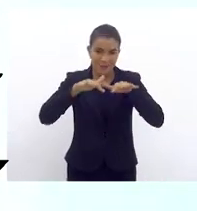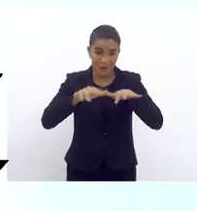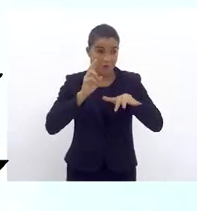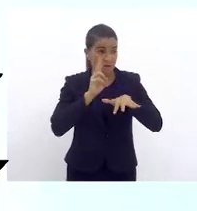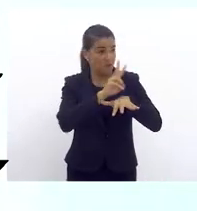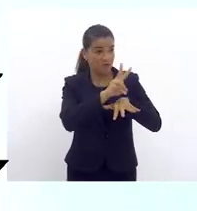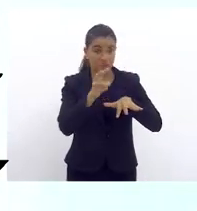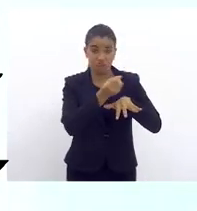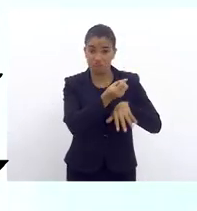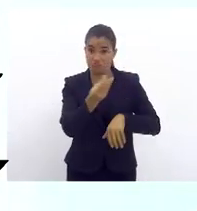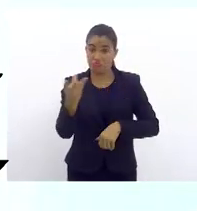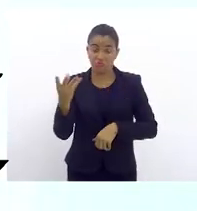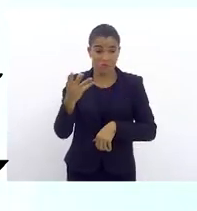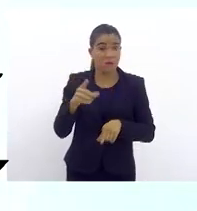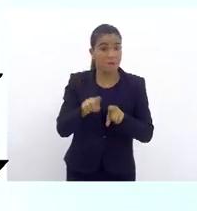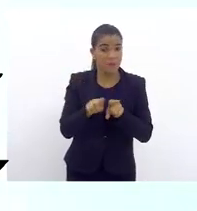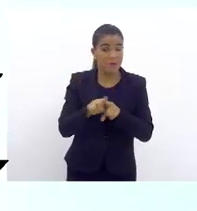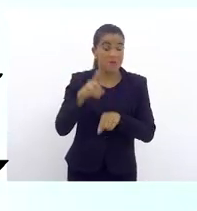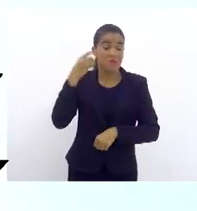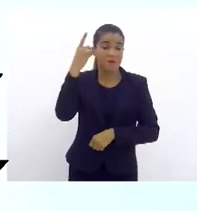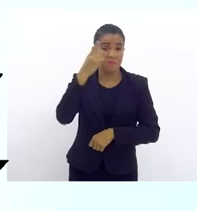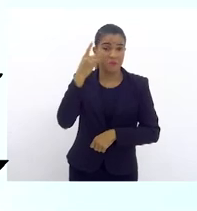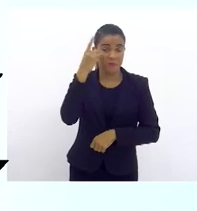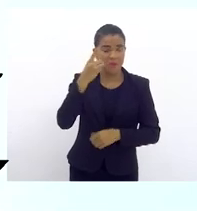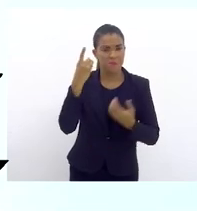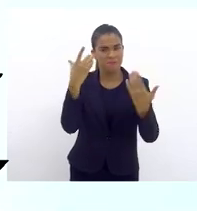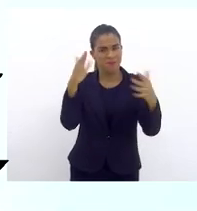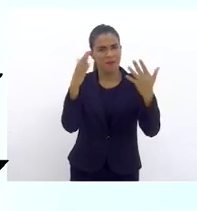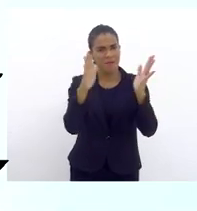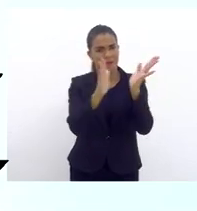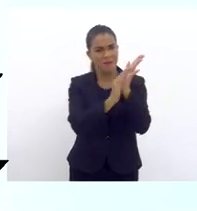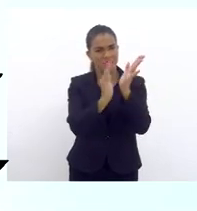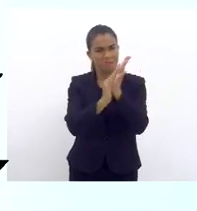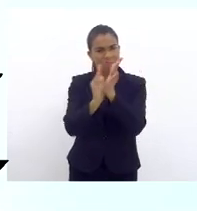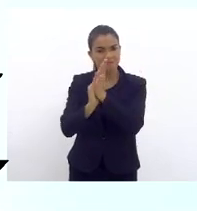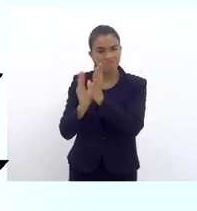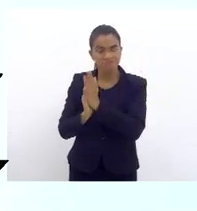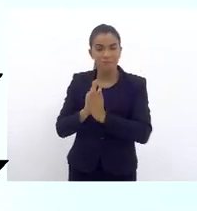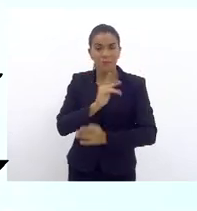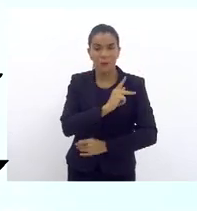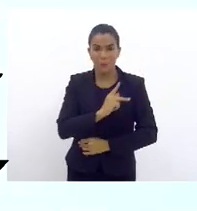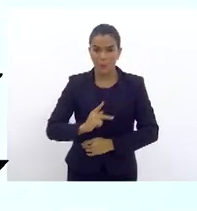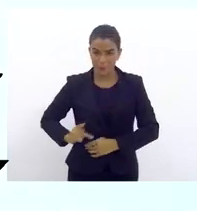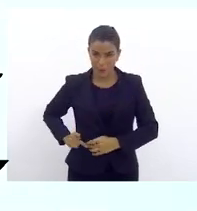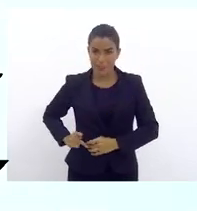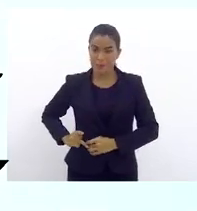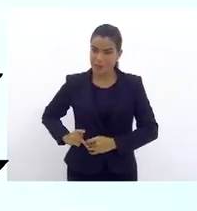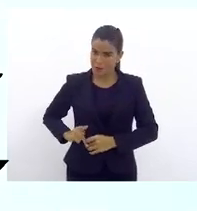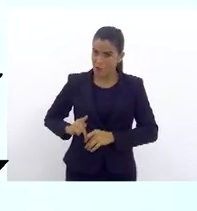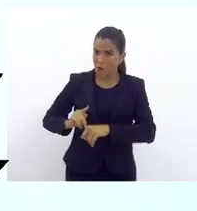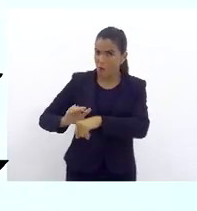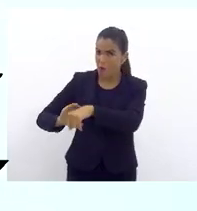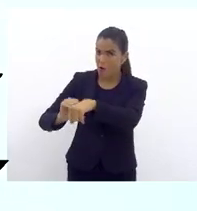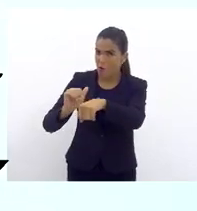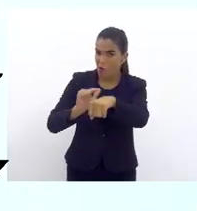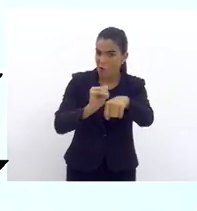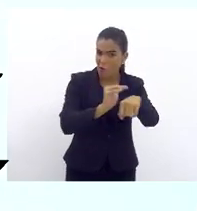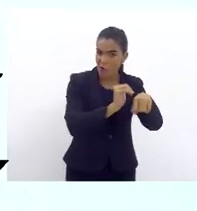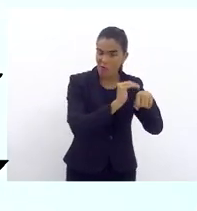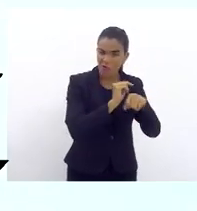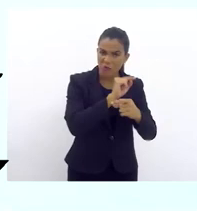participação grande dos deputados Parabéns aí o nosso presidente que fez uma convocação bem incisiva